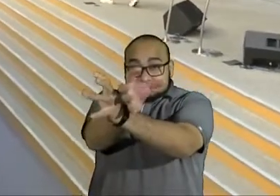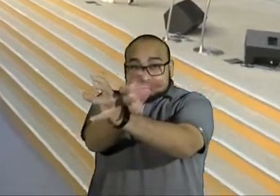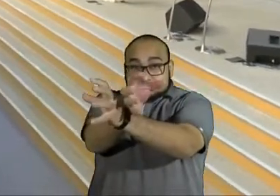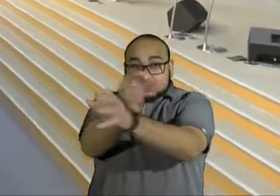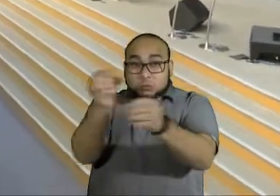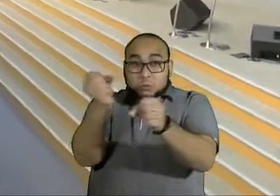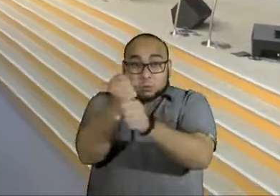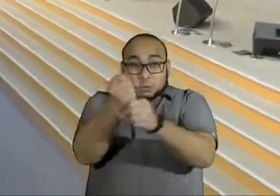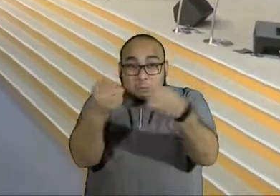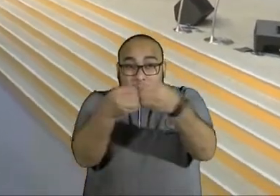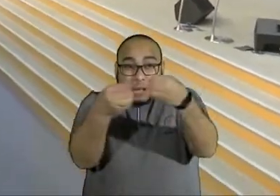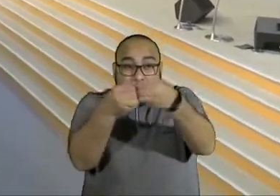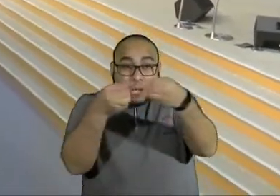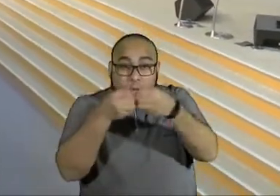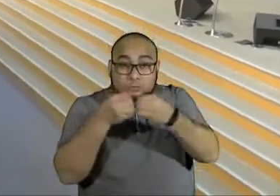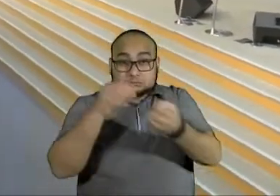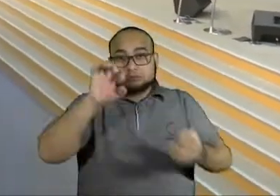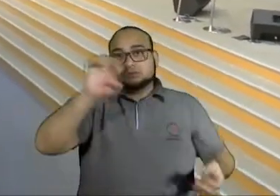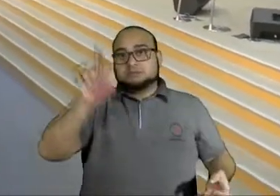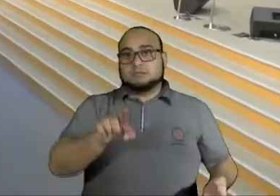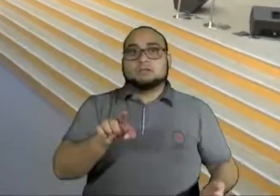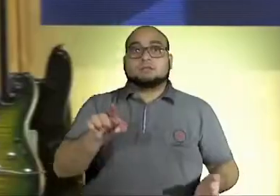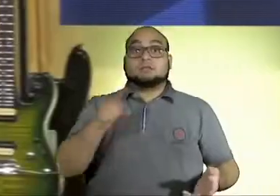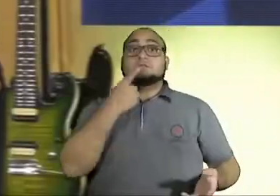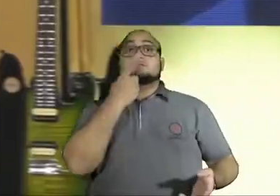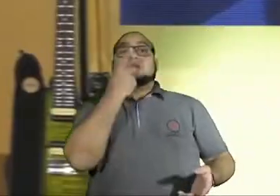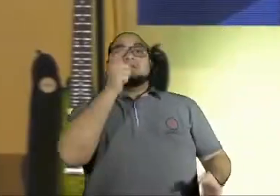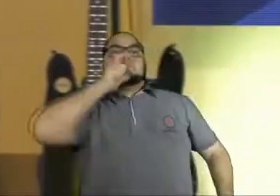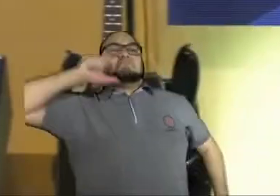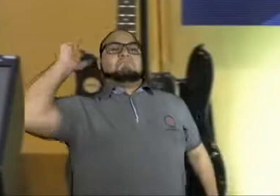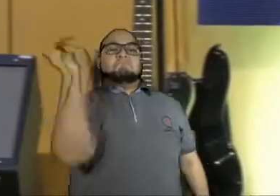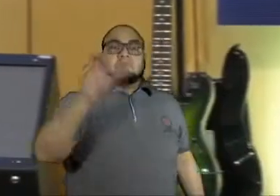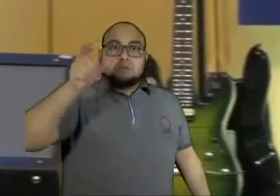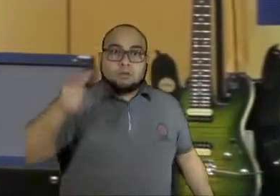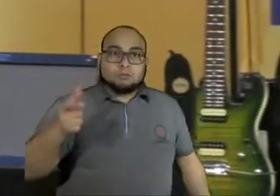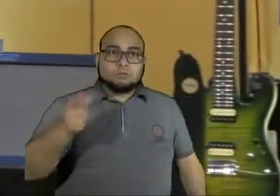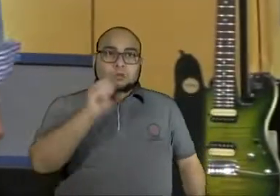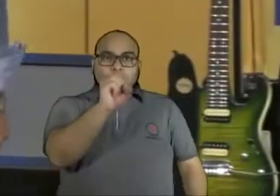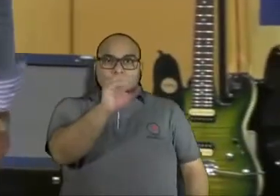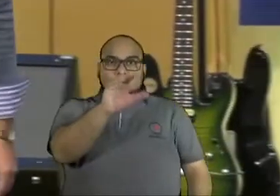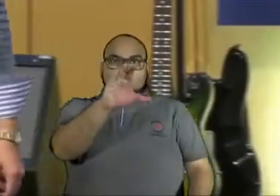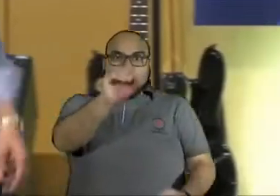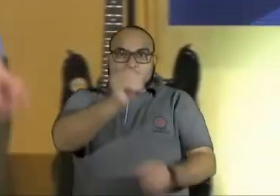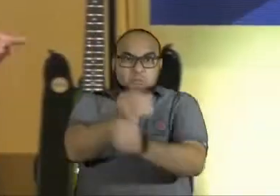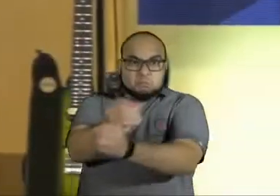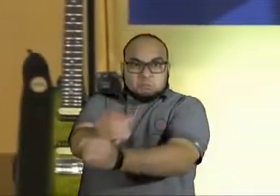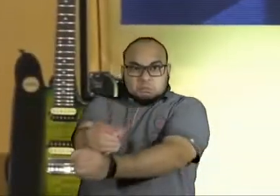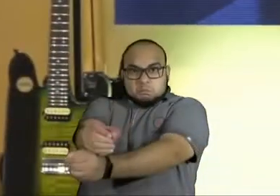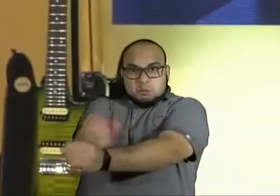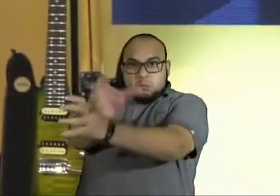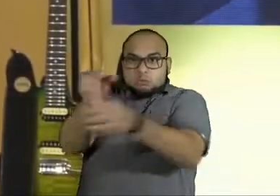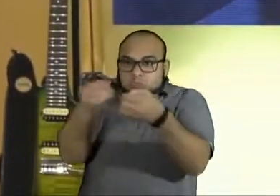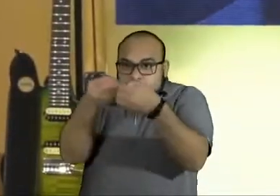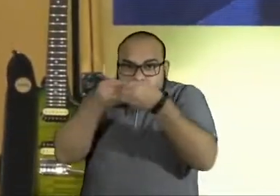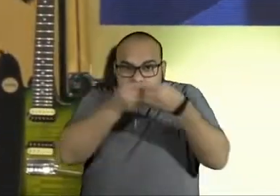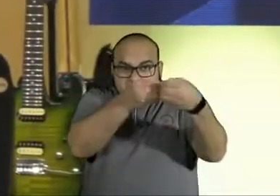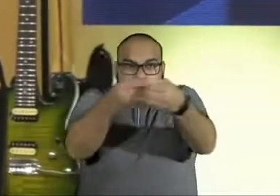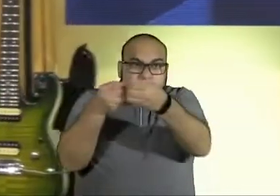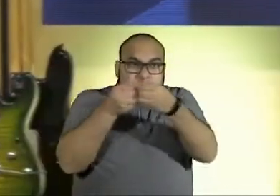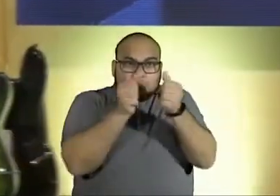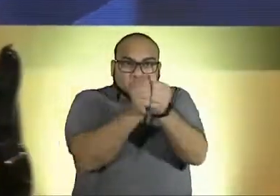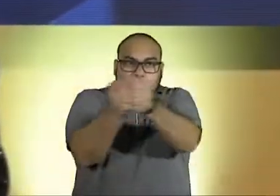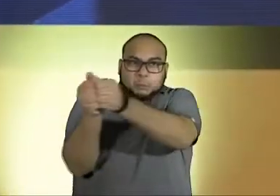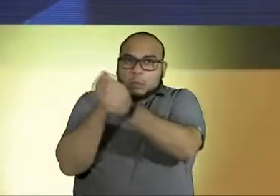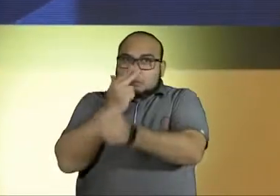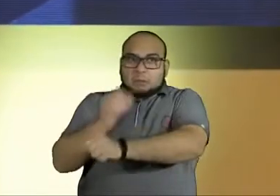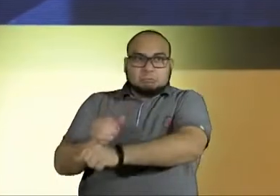ali e por conta própria, na visão, ele dissesse: ossos se colem, juntas se liguem, se